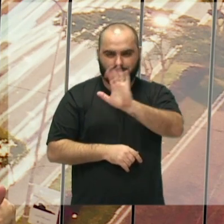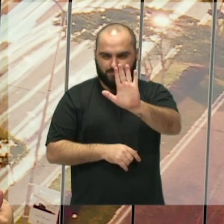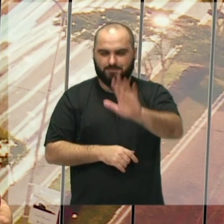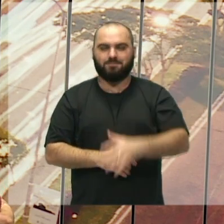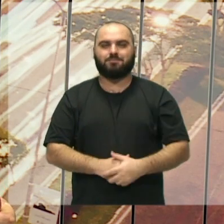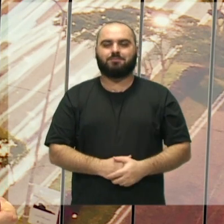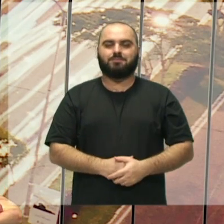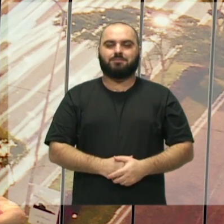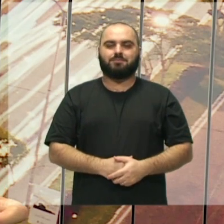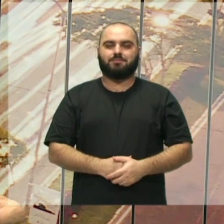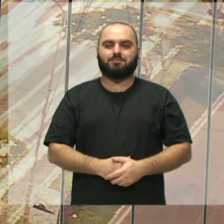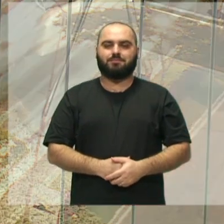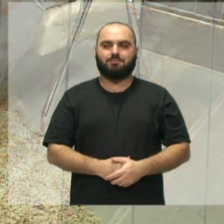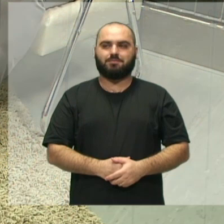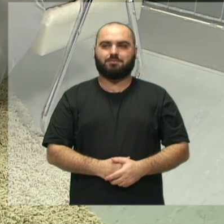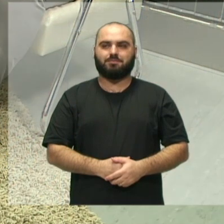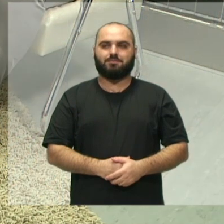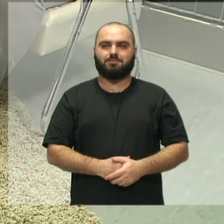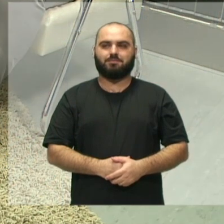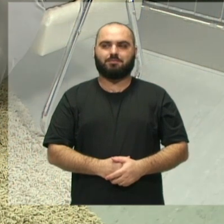mais.